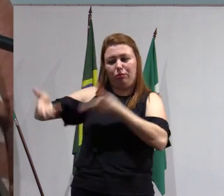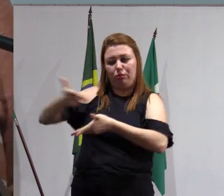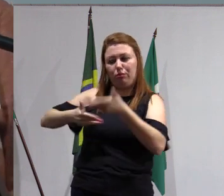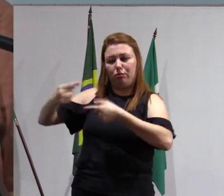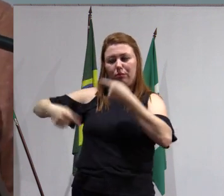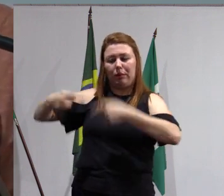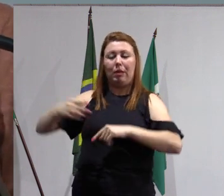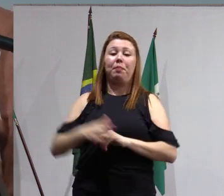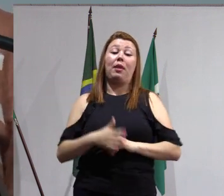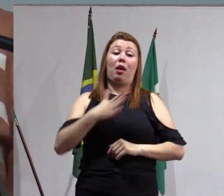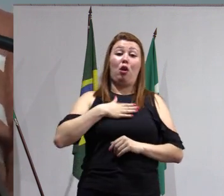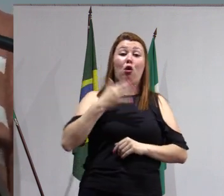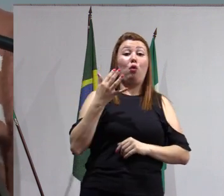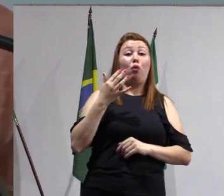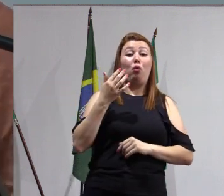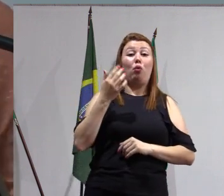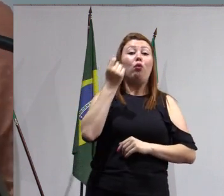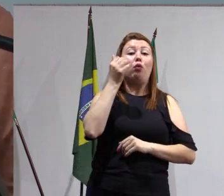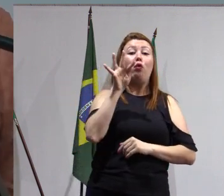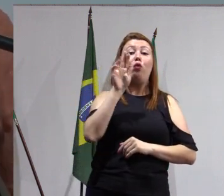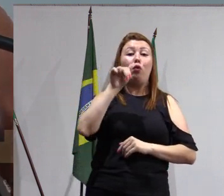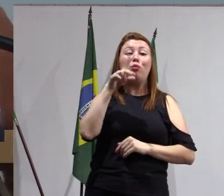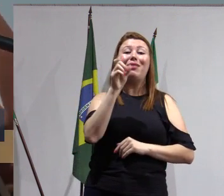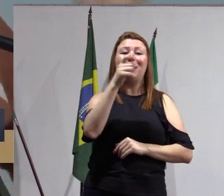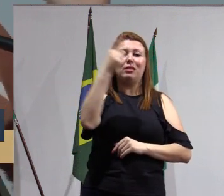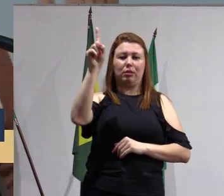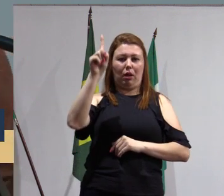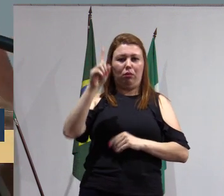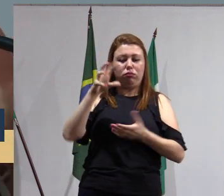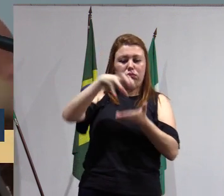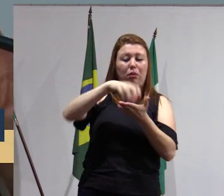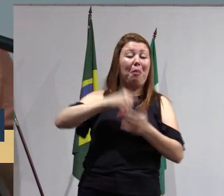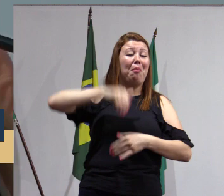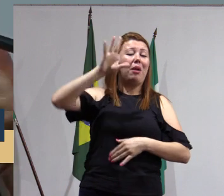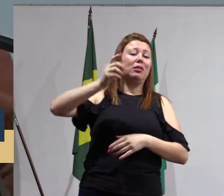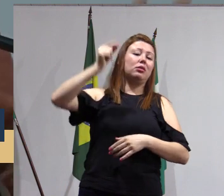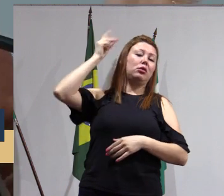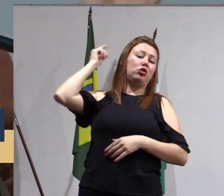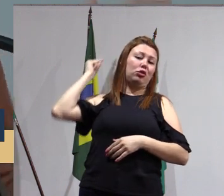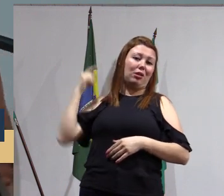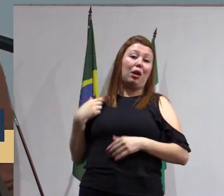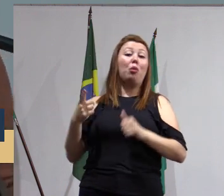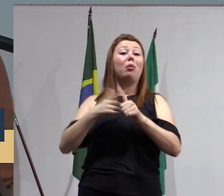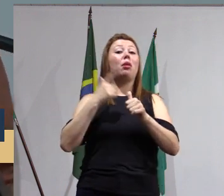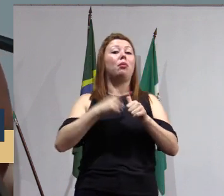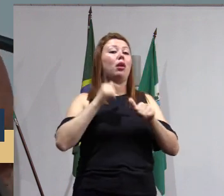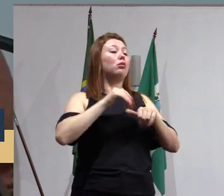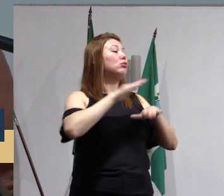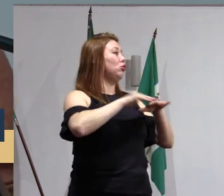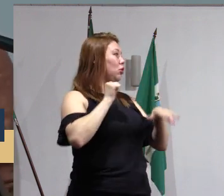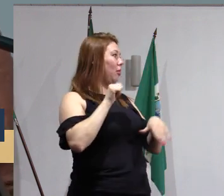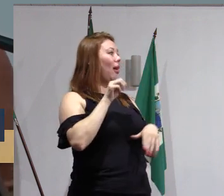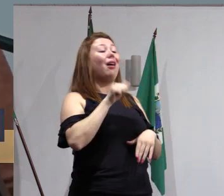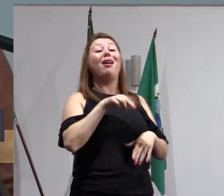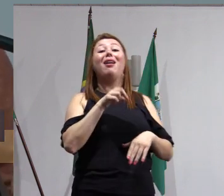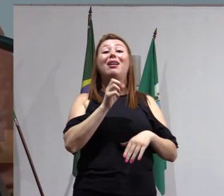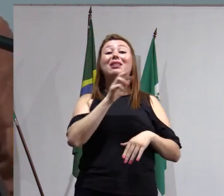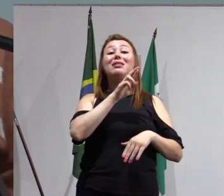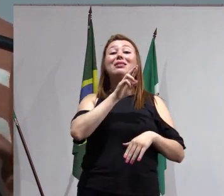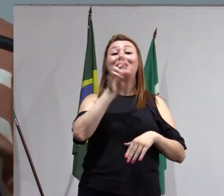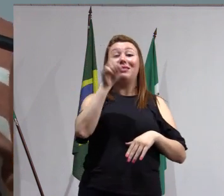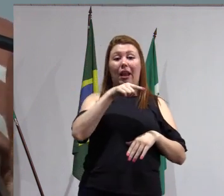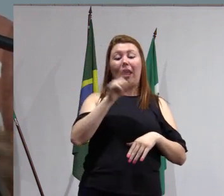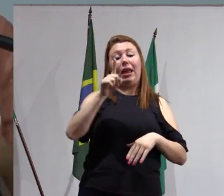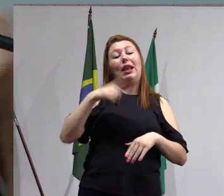da UFPR, eu tenho a prerrogativa aqui de passar a palavra para o meu colega André, que é advogado da